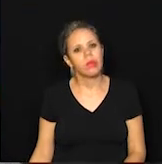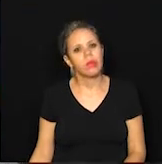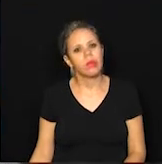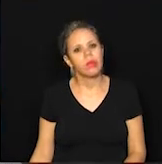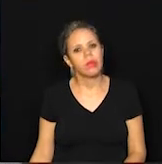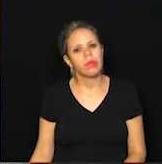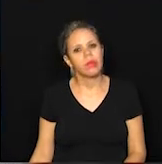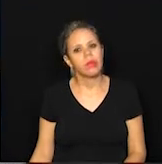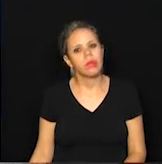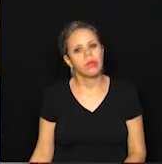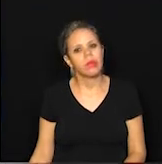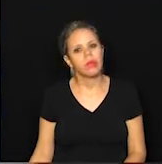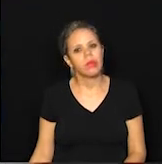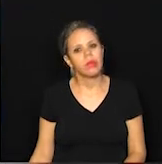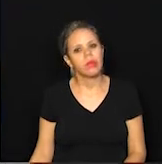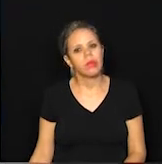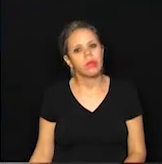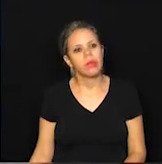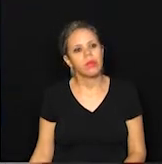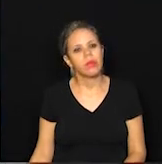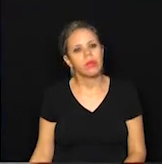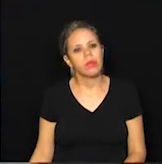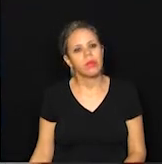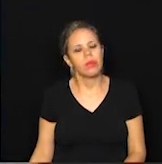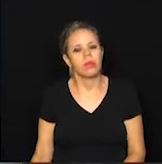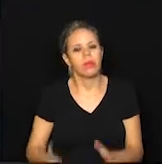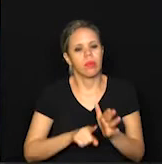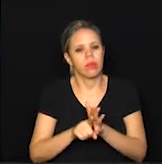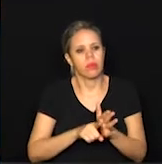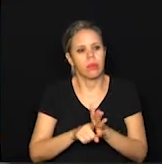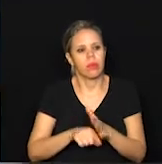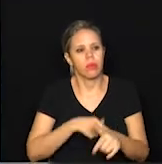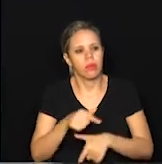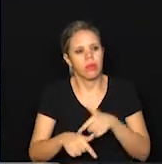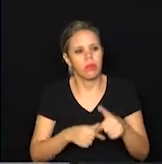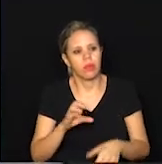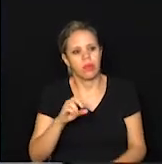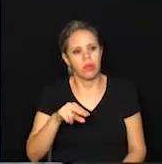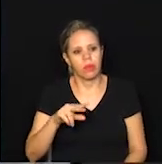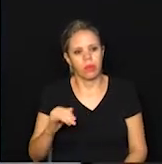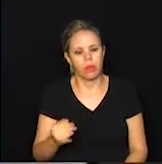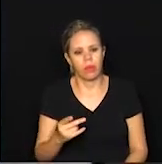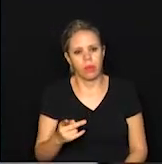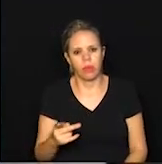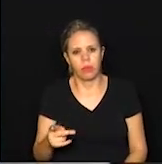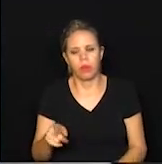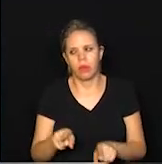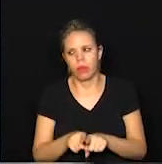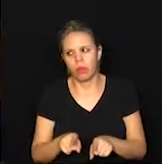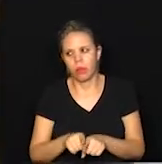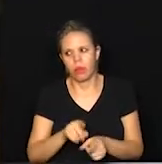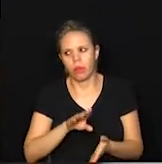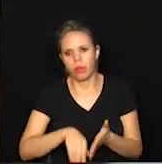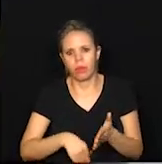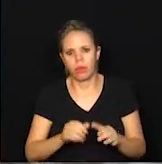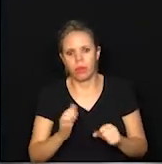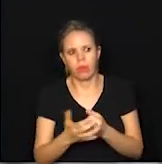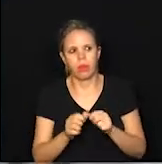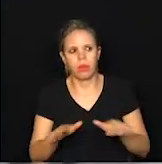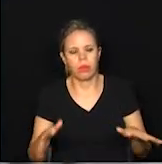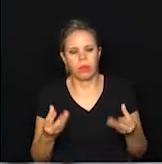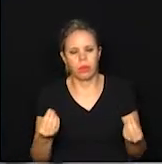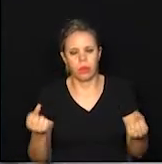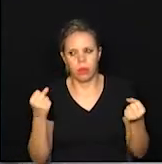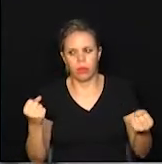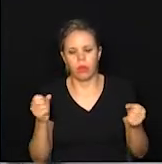a ACAD também está fazendo um levantamento, um trabalho para ver quantos CNPJs foram extintos também durante a pandemia. Muitas